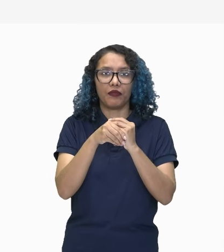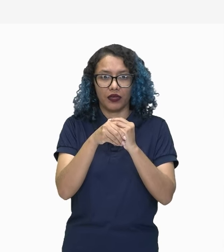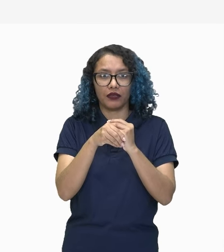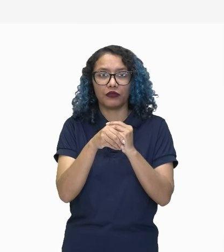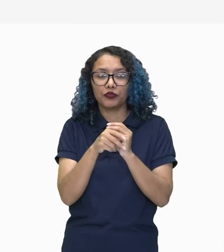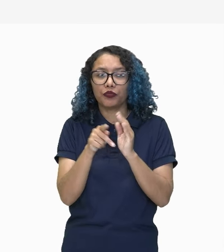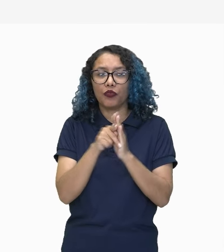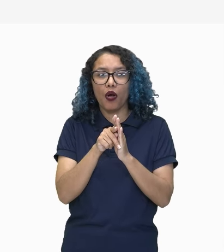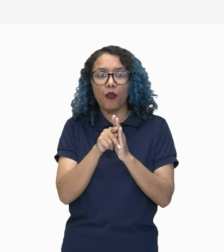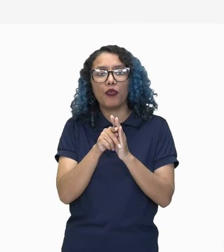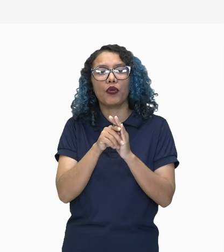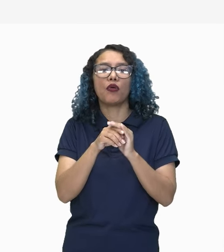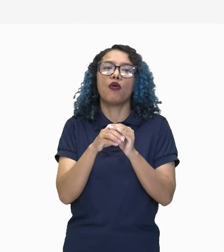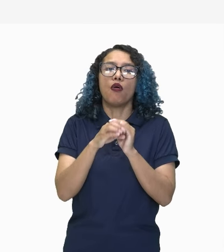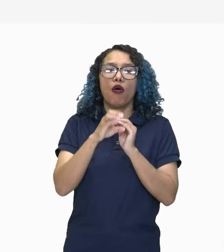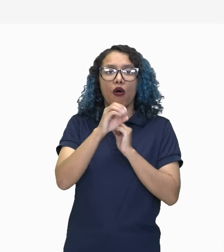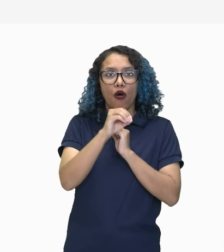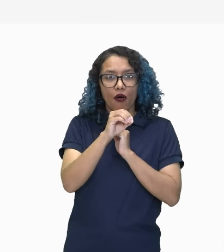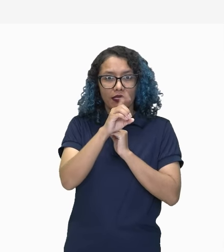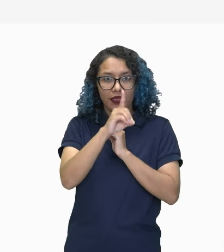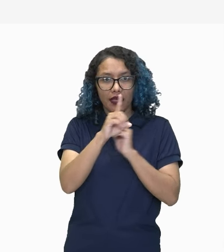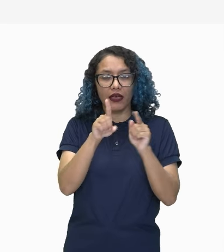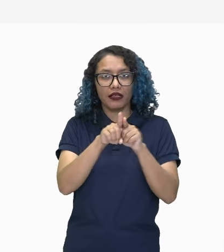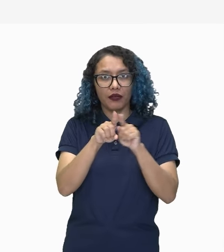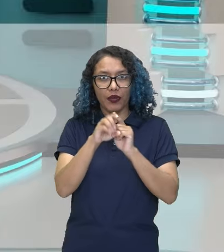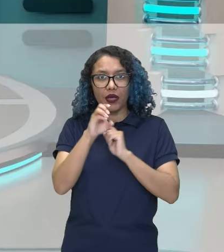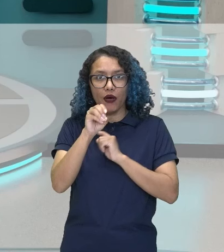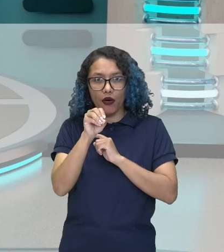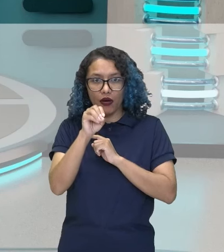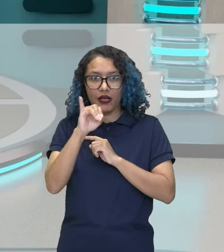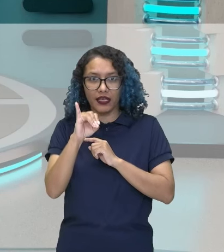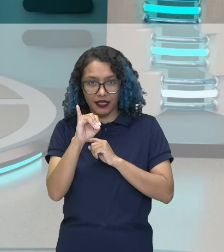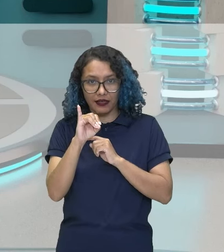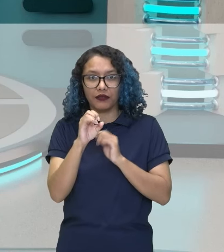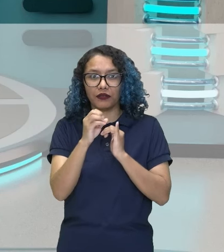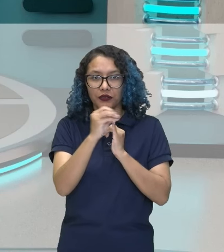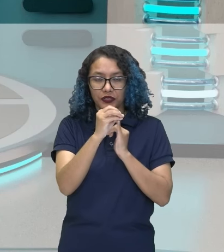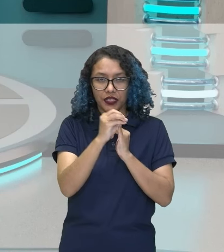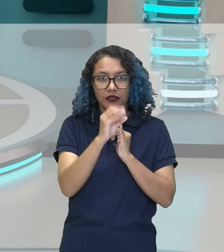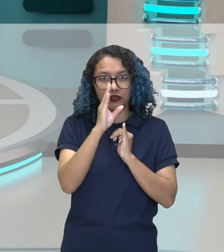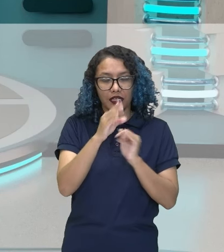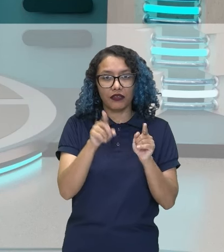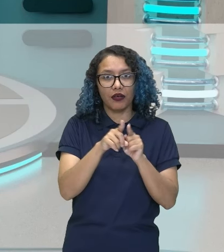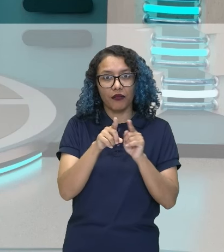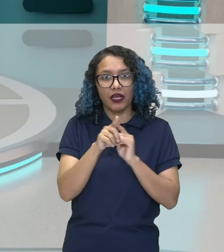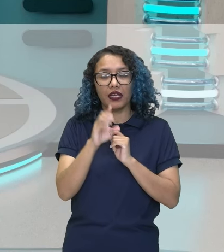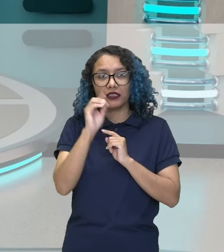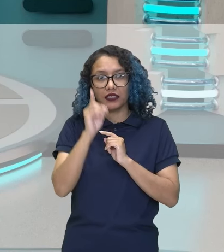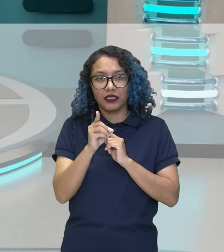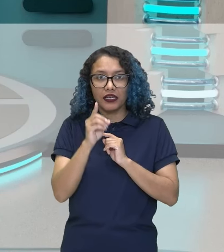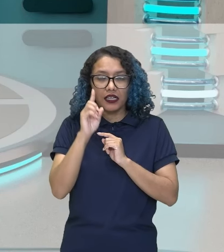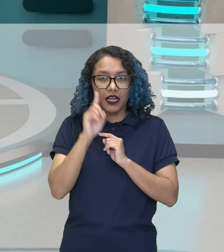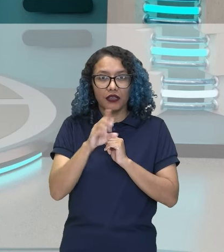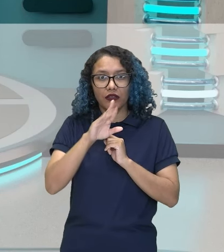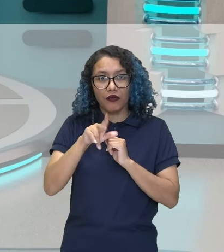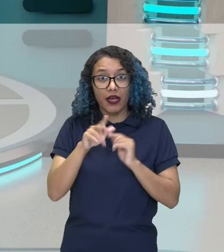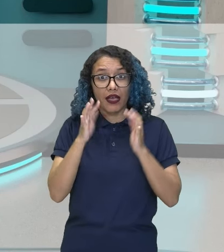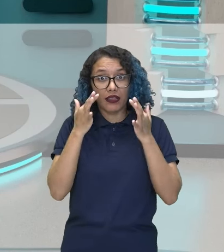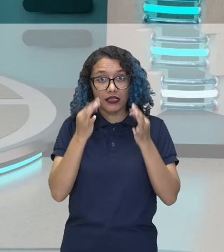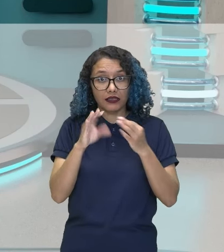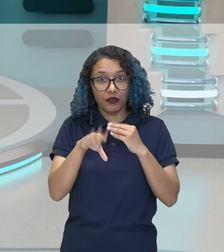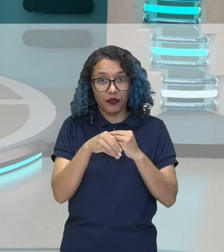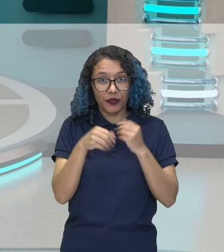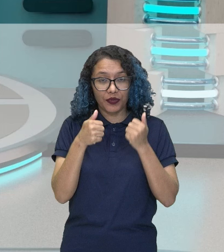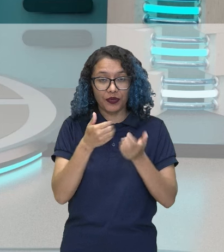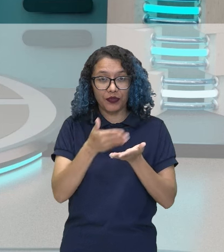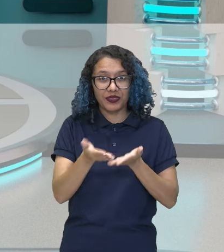complementos, objeto de direto e indireto. Confiram aí que temos este foco na questão dos complementos, certo?